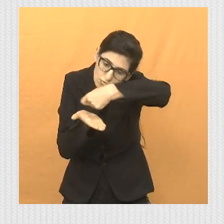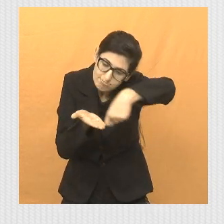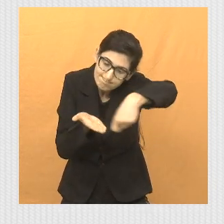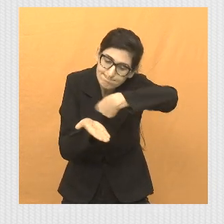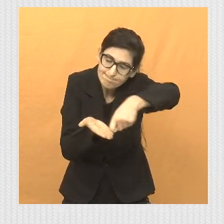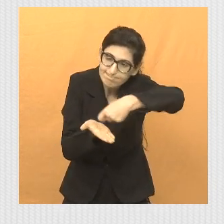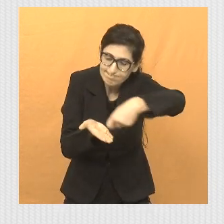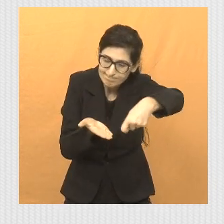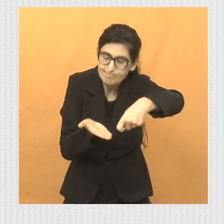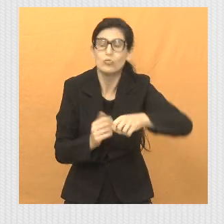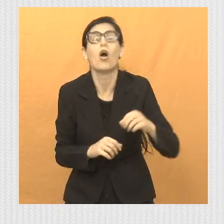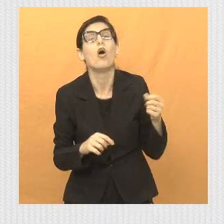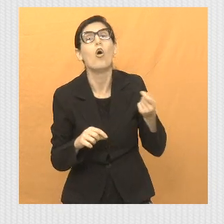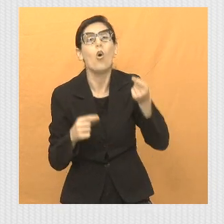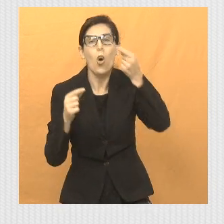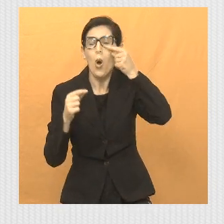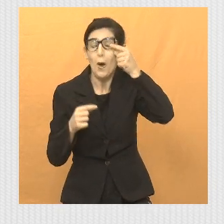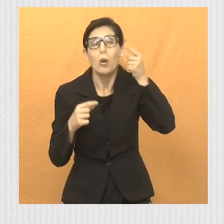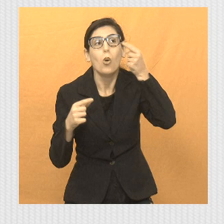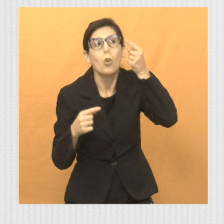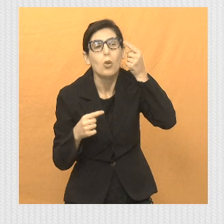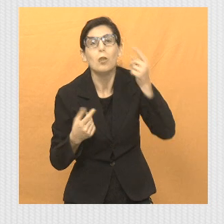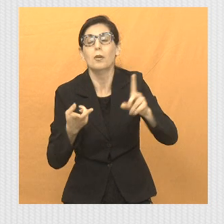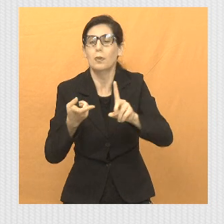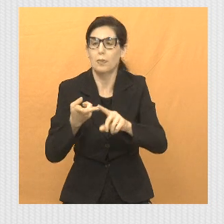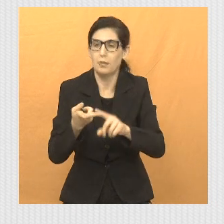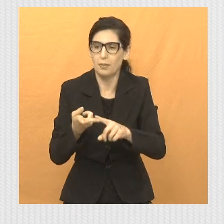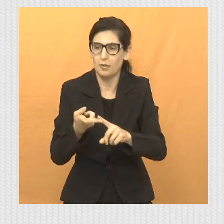Alguns exames oftalmológicos, PAN,